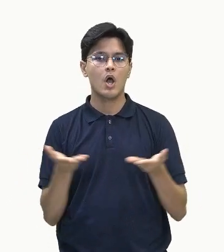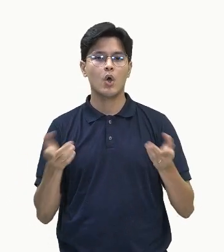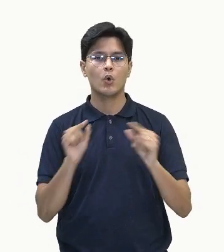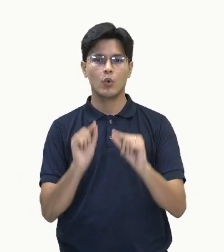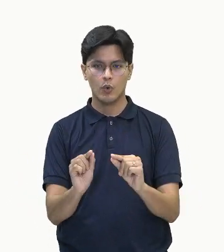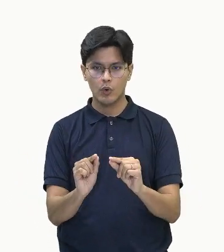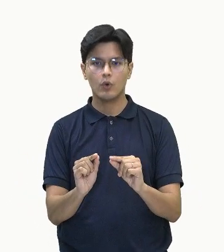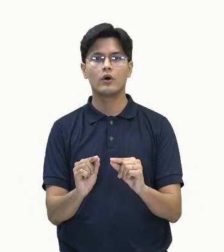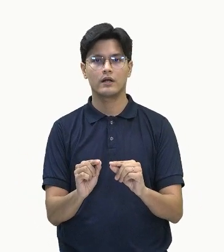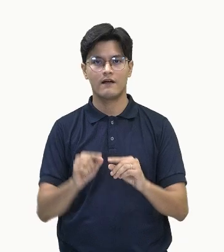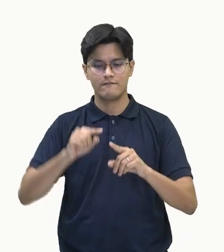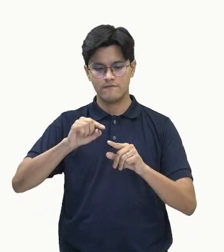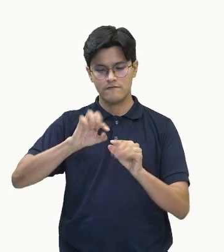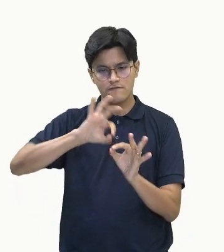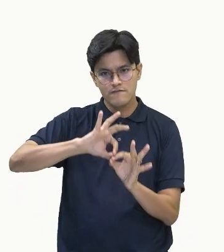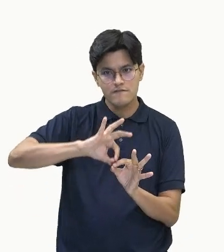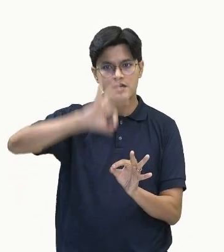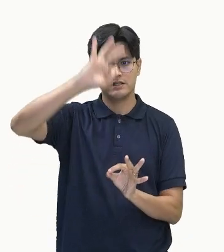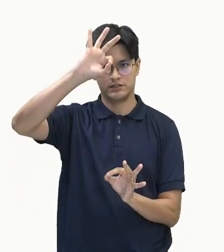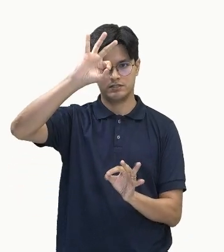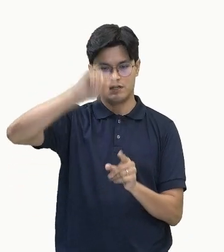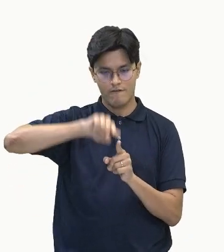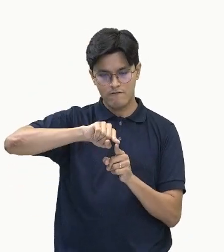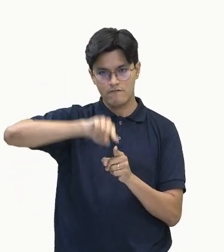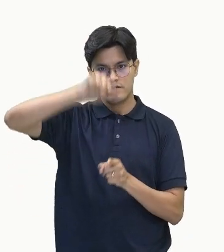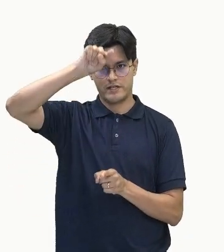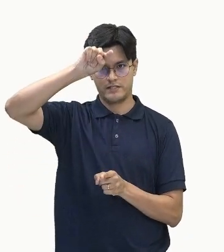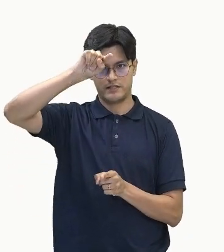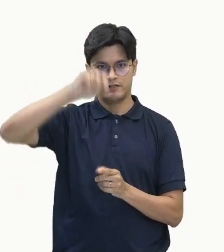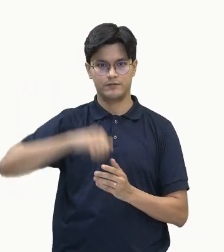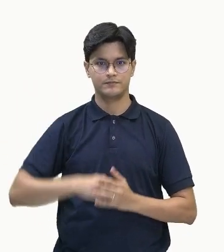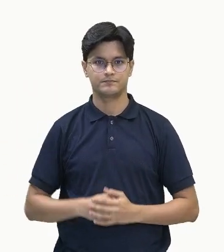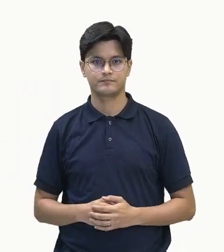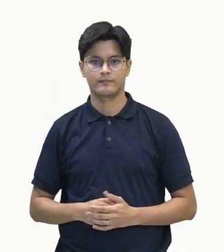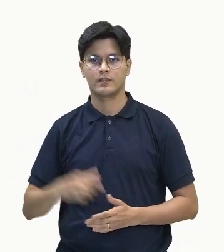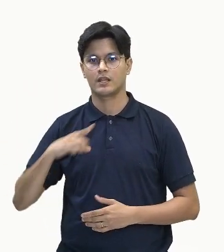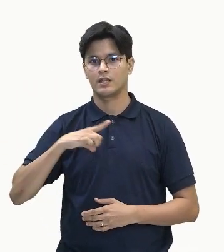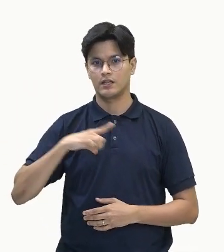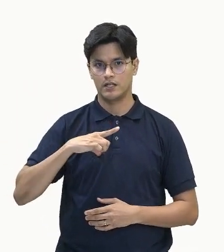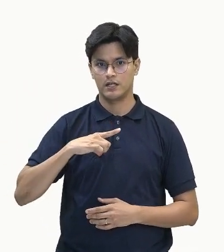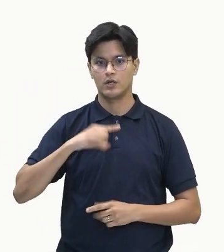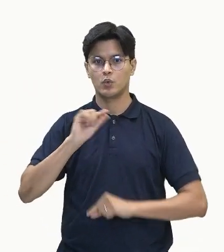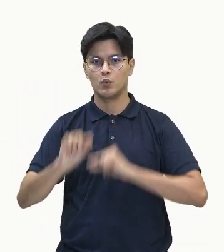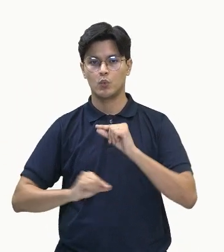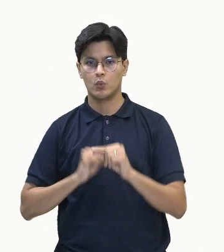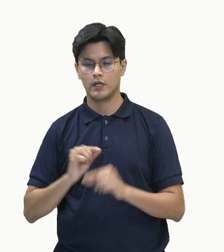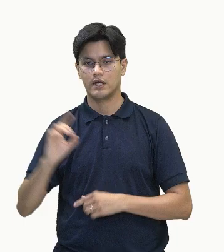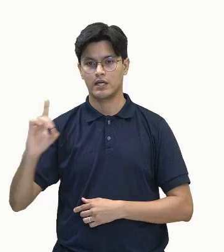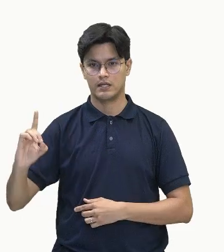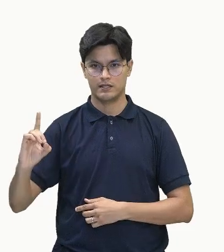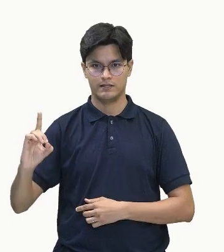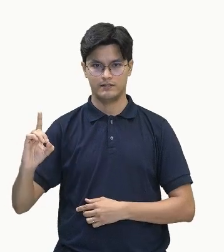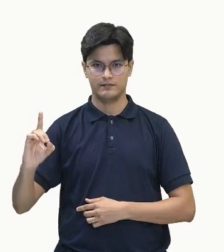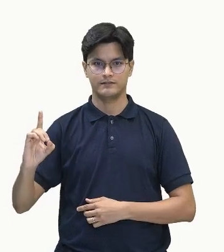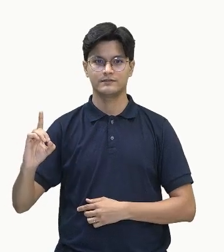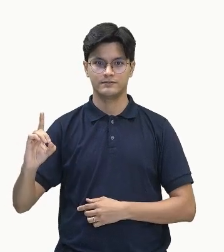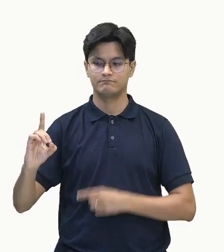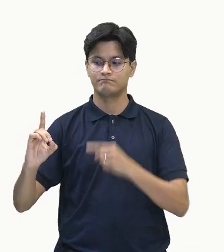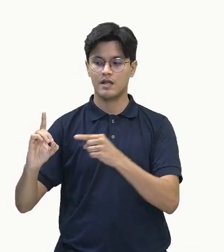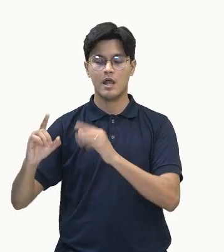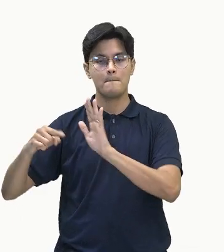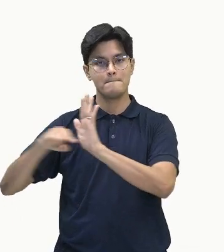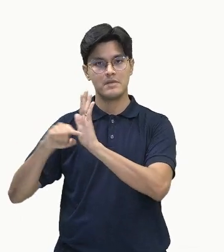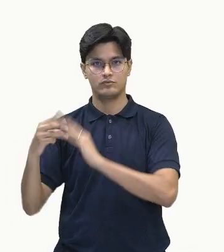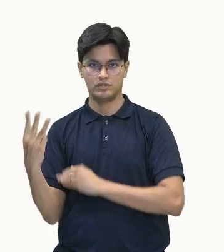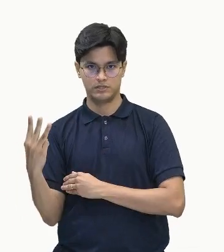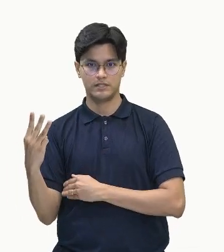vertical. Bem, esse ponto D aqui no caso, ele tem coordenadas, né? No caso, menos 3. E aqui o